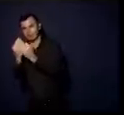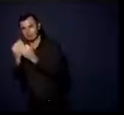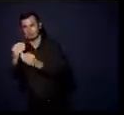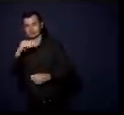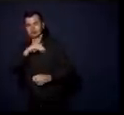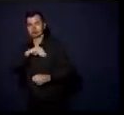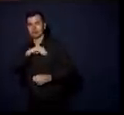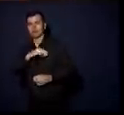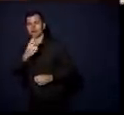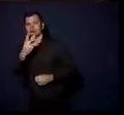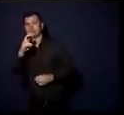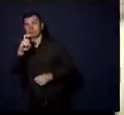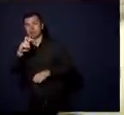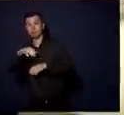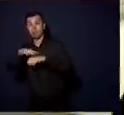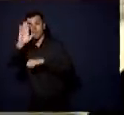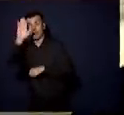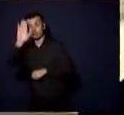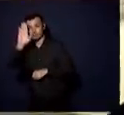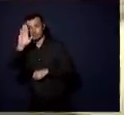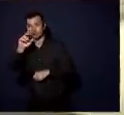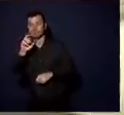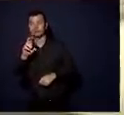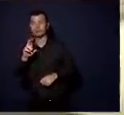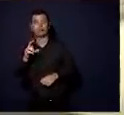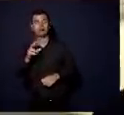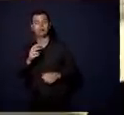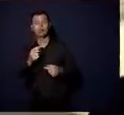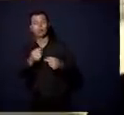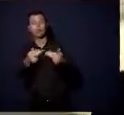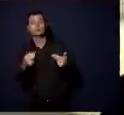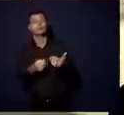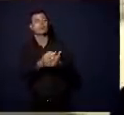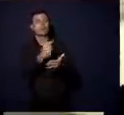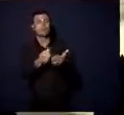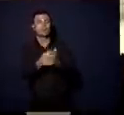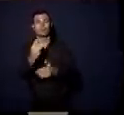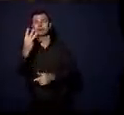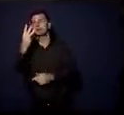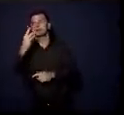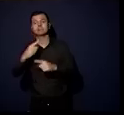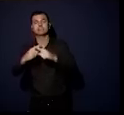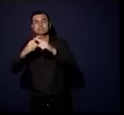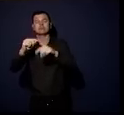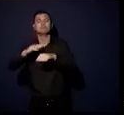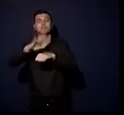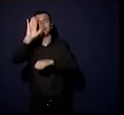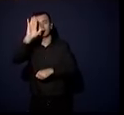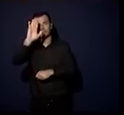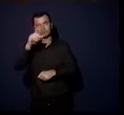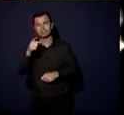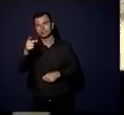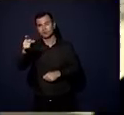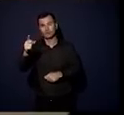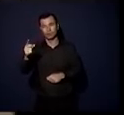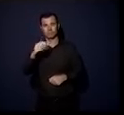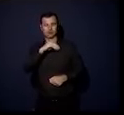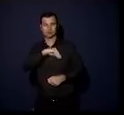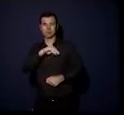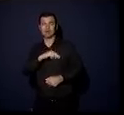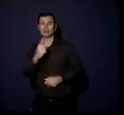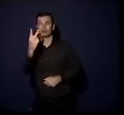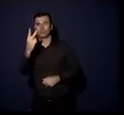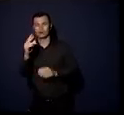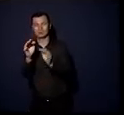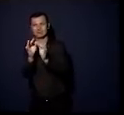25 salários mínimos por mês consomem três vezes mais em termos absolutos produtos da cesta básica que as famílias que têm renda até dois salários mínimos por mês